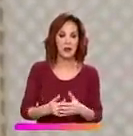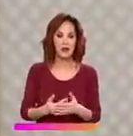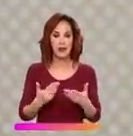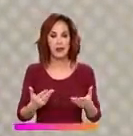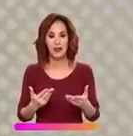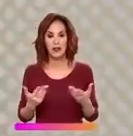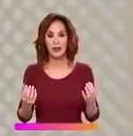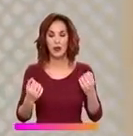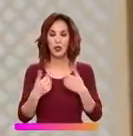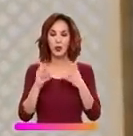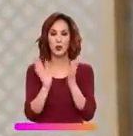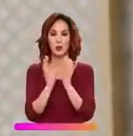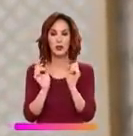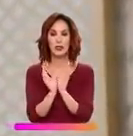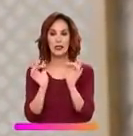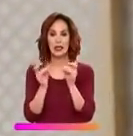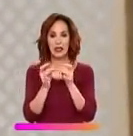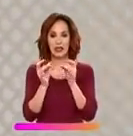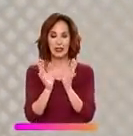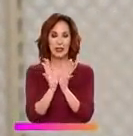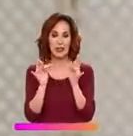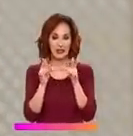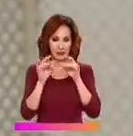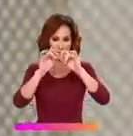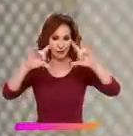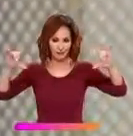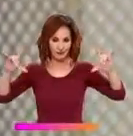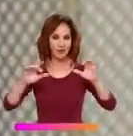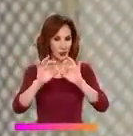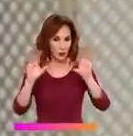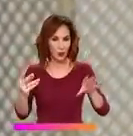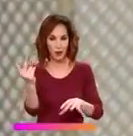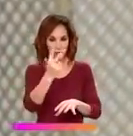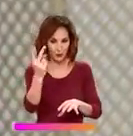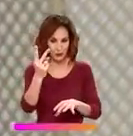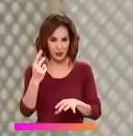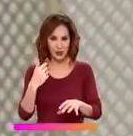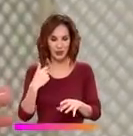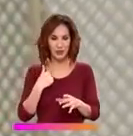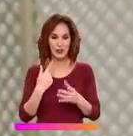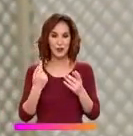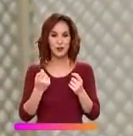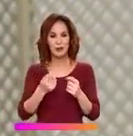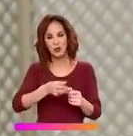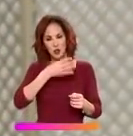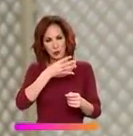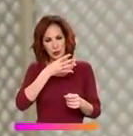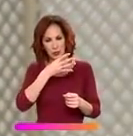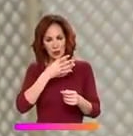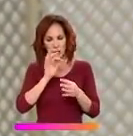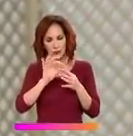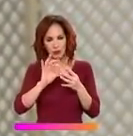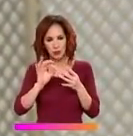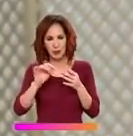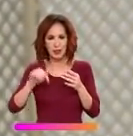Agora é tudo um formato online, na realidade. Acaba por ser assim, como a Isabel e o Santiago estão. Um bocadinho mais explicativo, aqui foi uma coisa